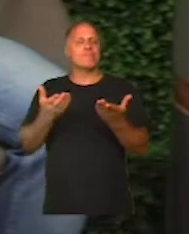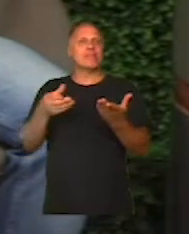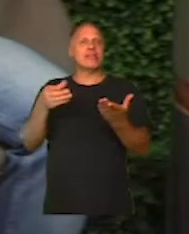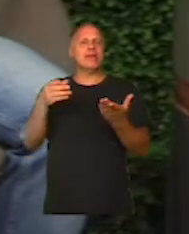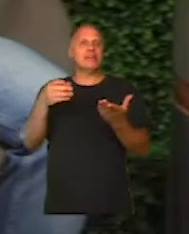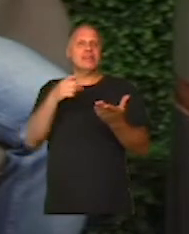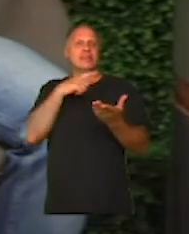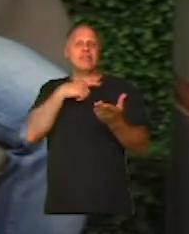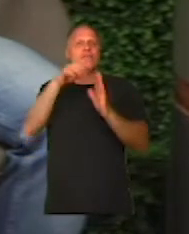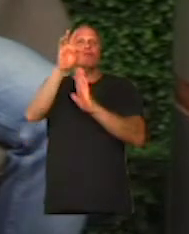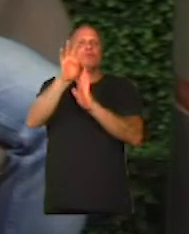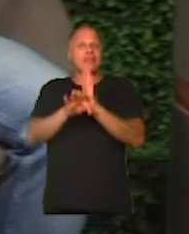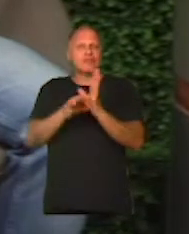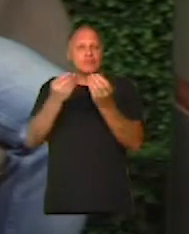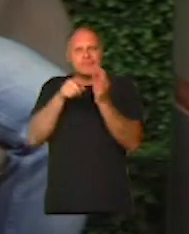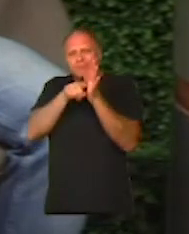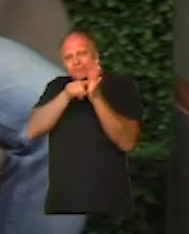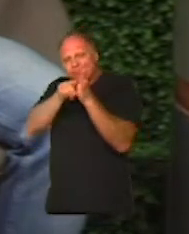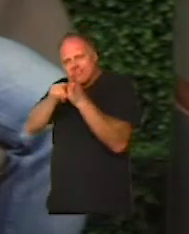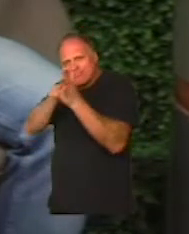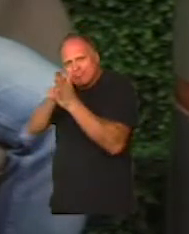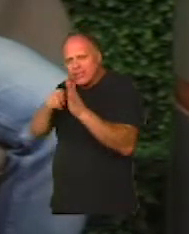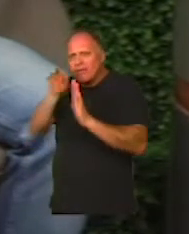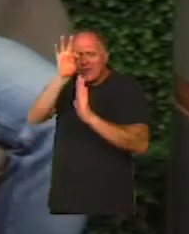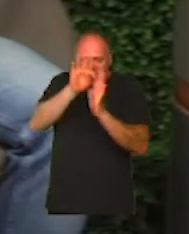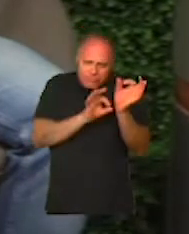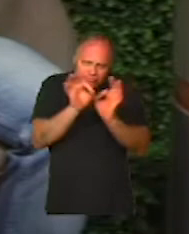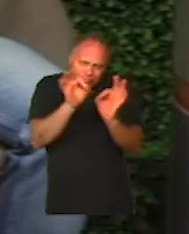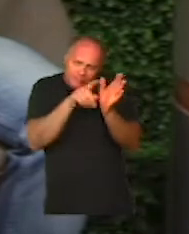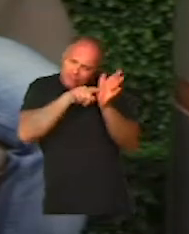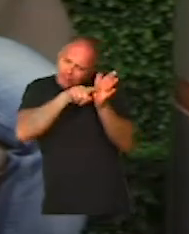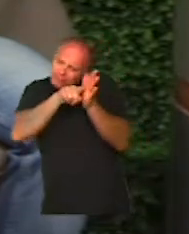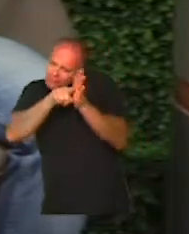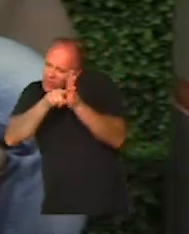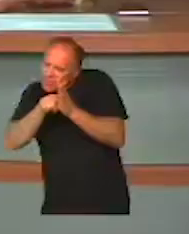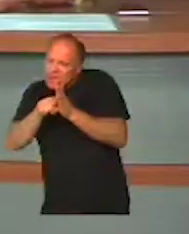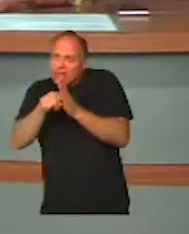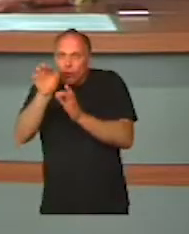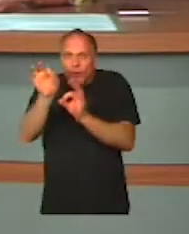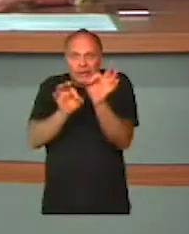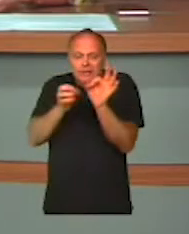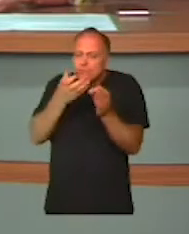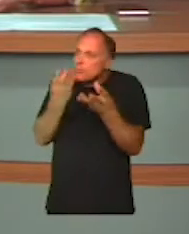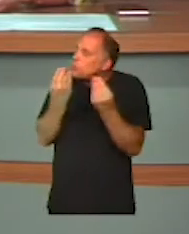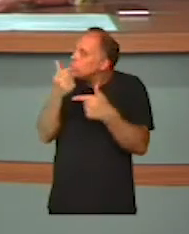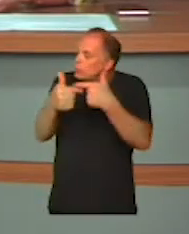foi um texto de muita pesquisa, é um texto onde precisa muito trabalho de ator,